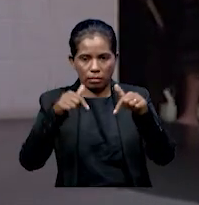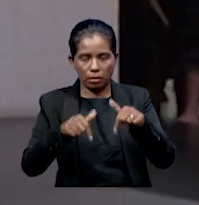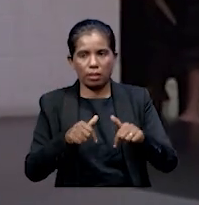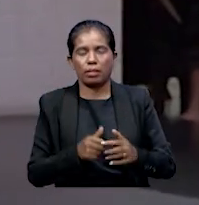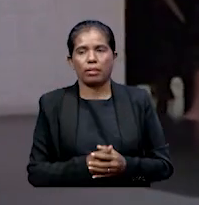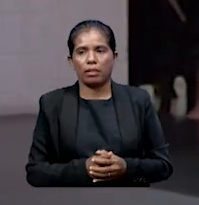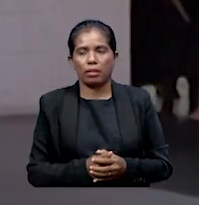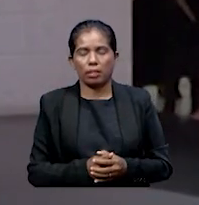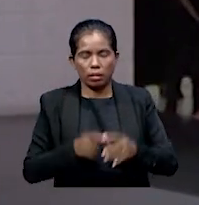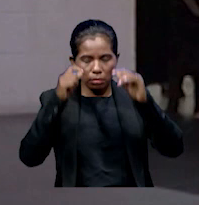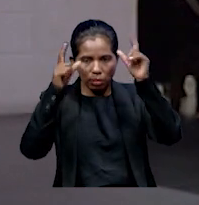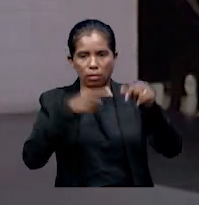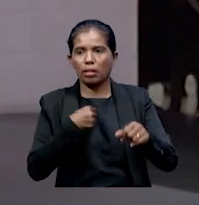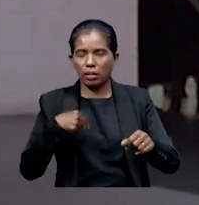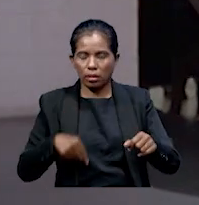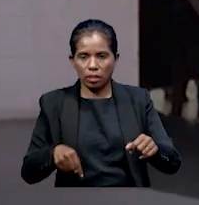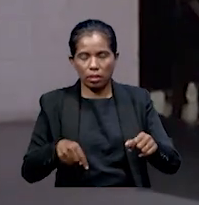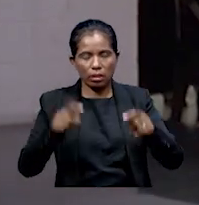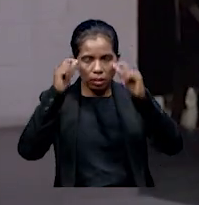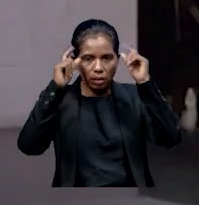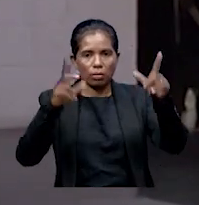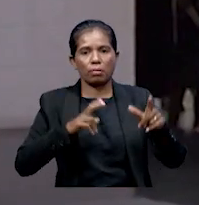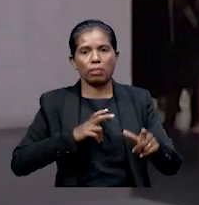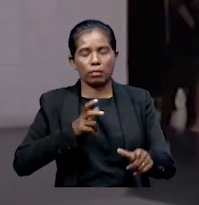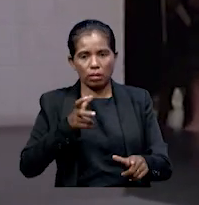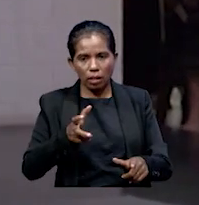imoron sina imoron imor portuge